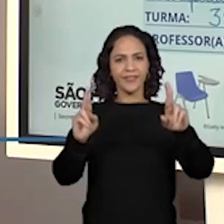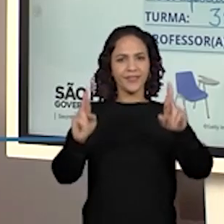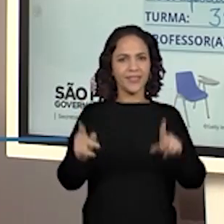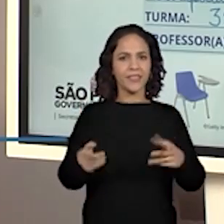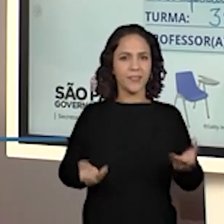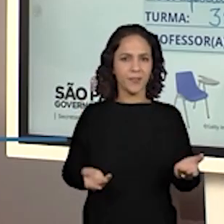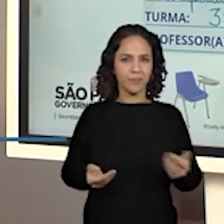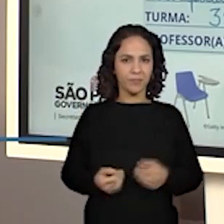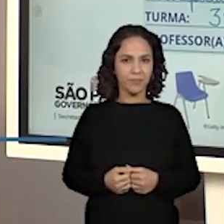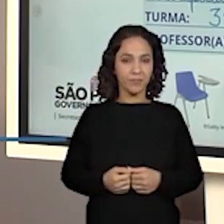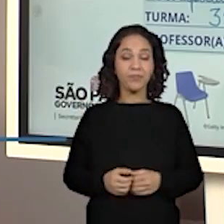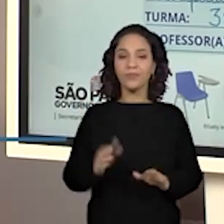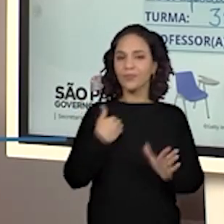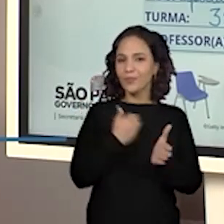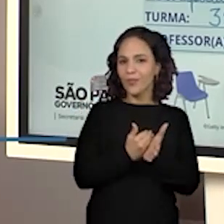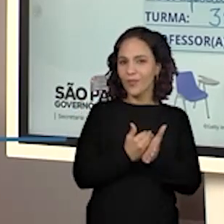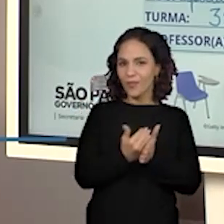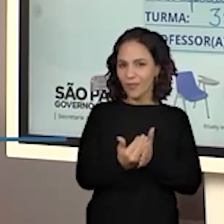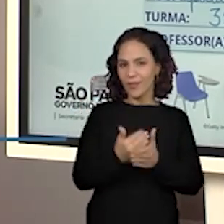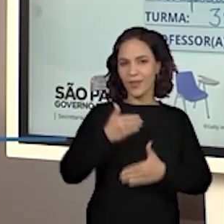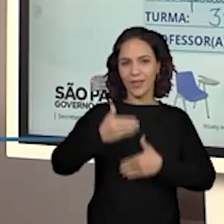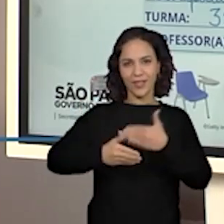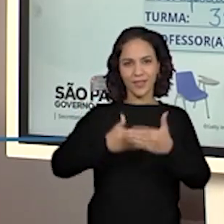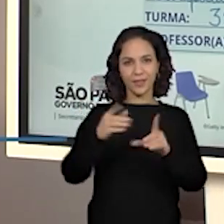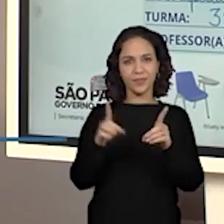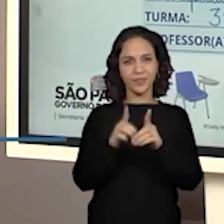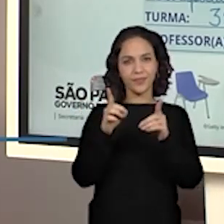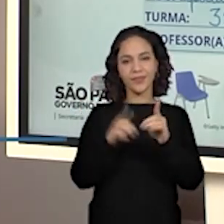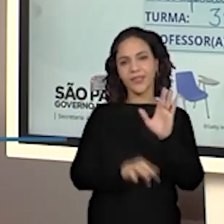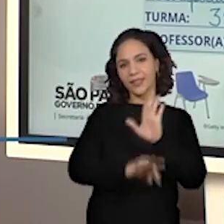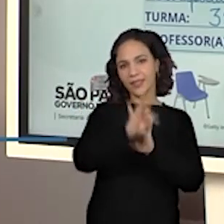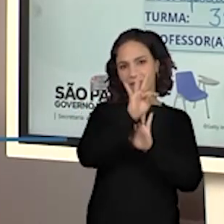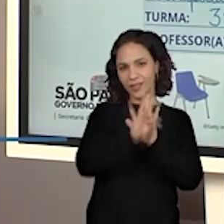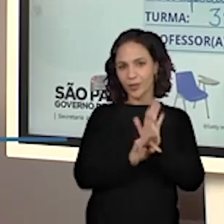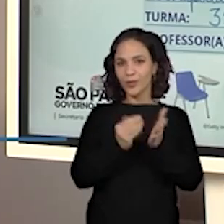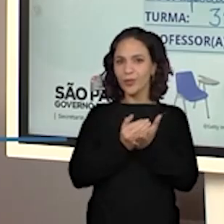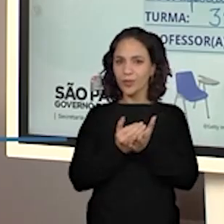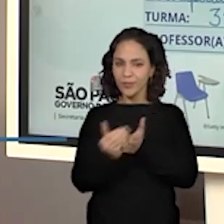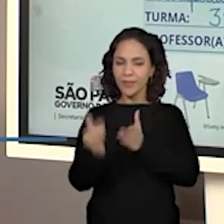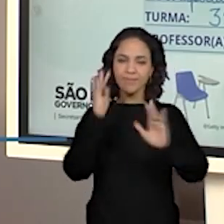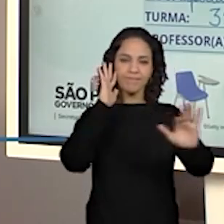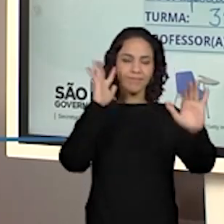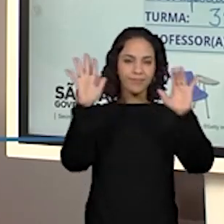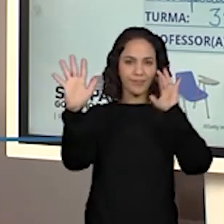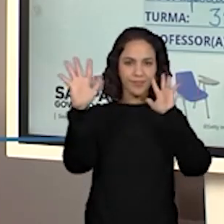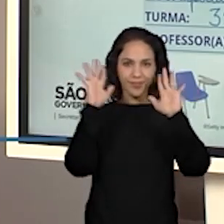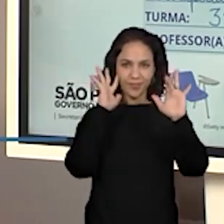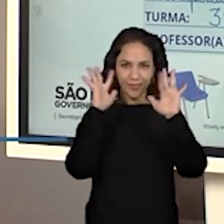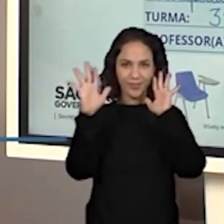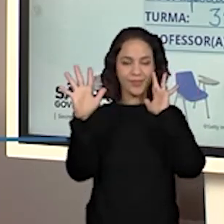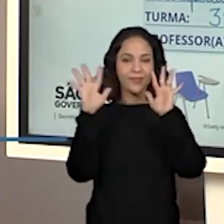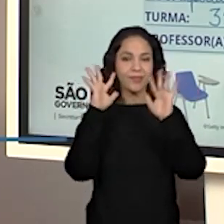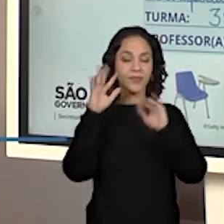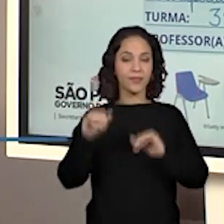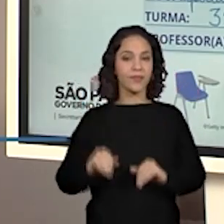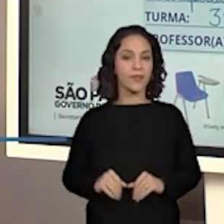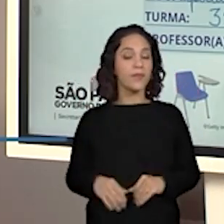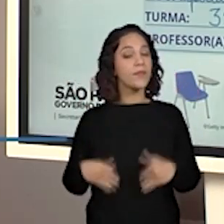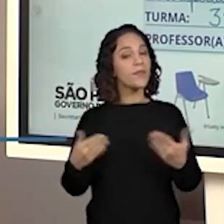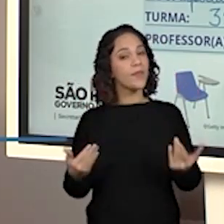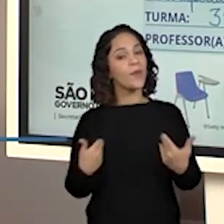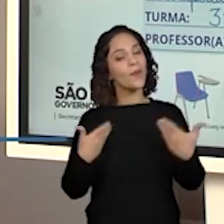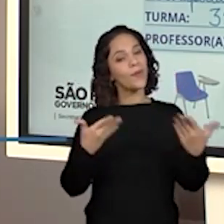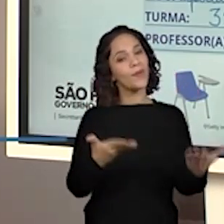sequência didática, eu tenho um texto de abertura e para esta reflexão inicial, eu